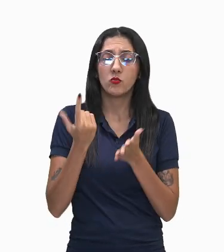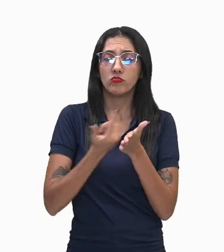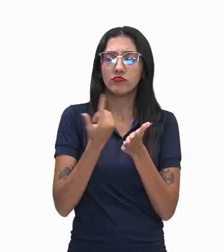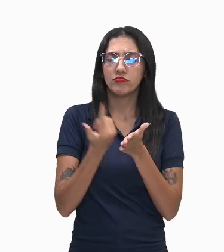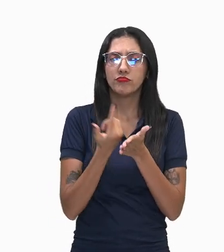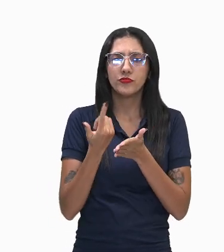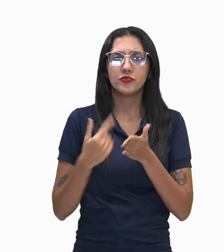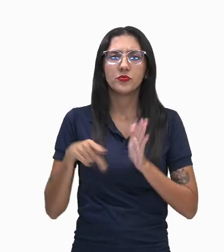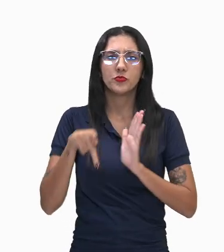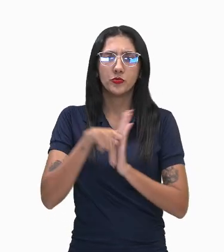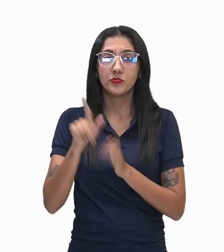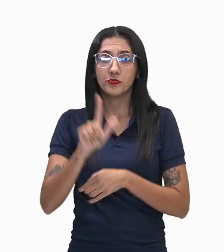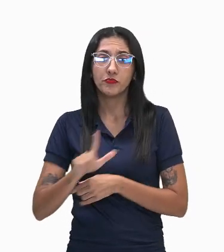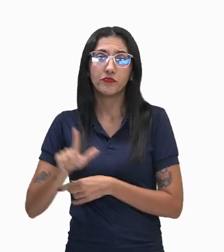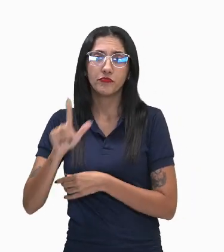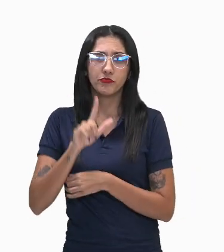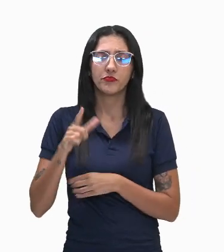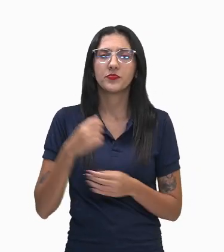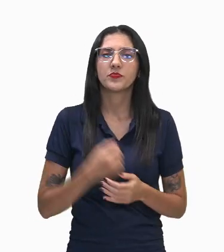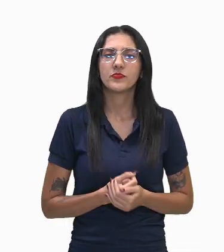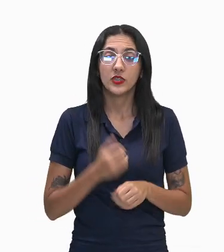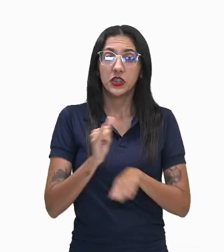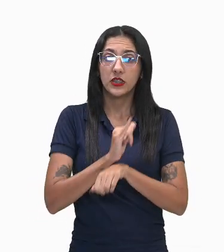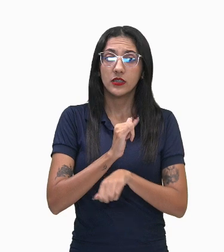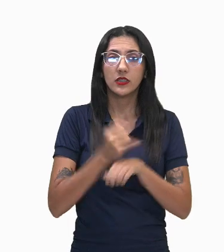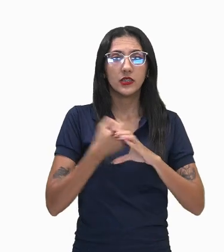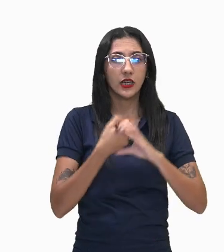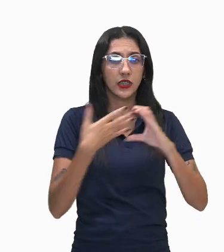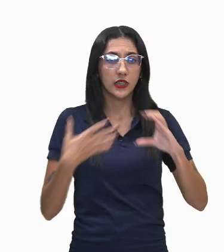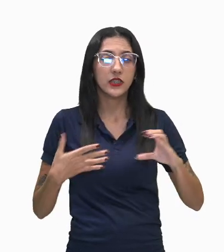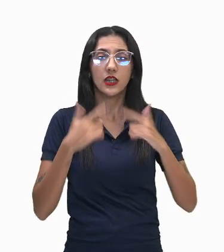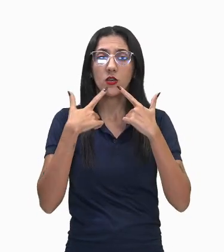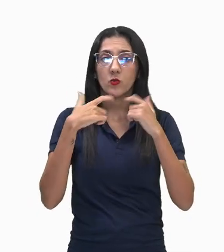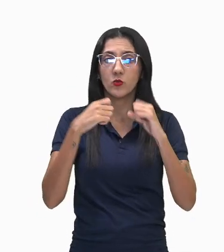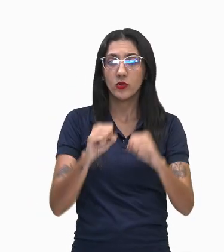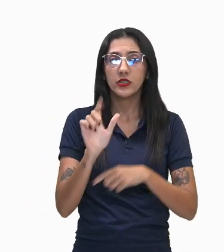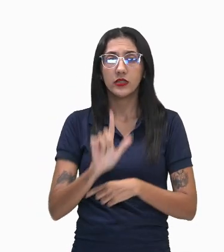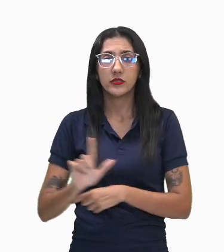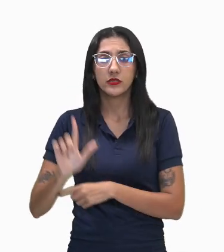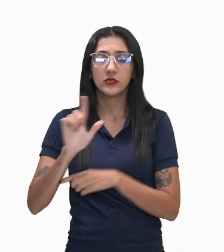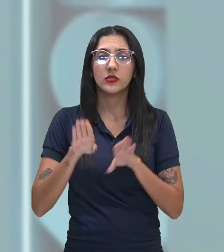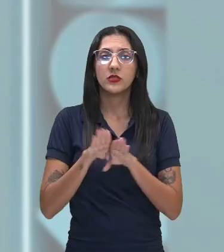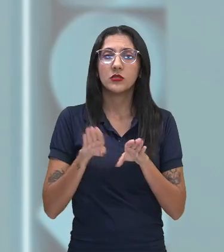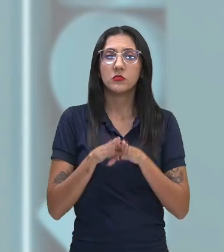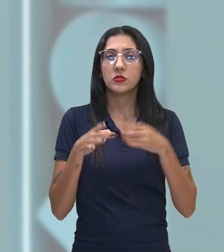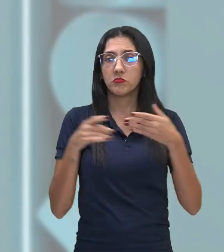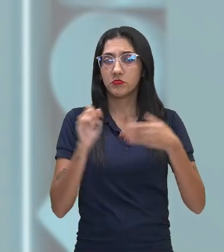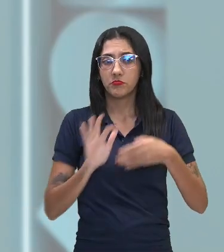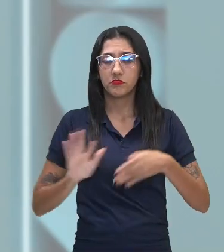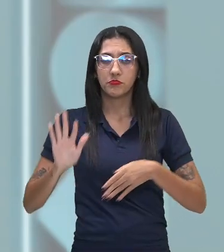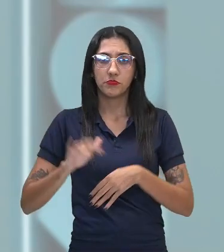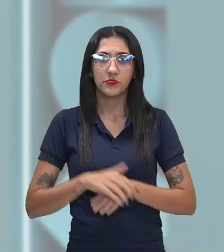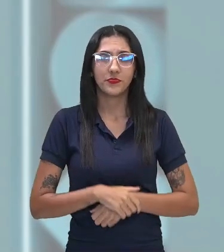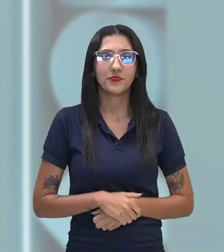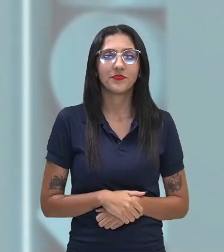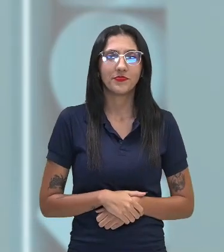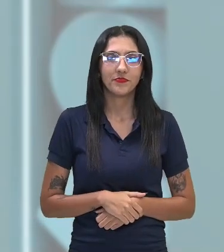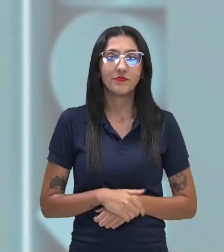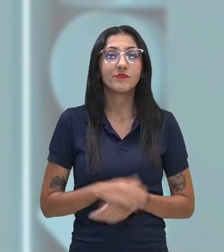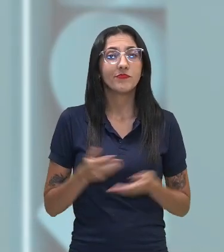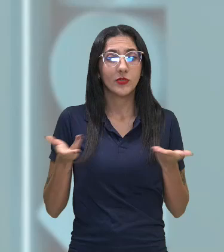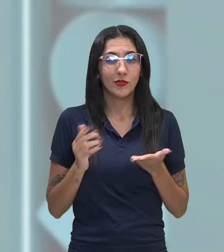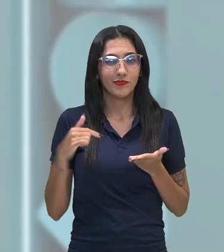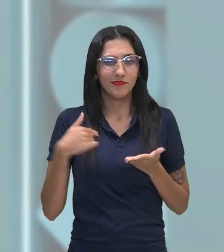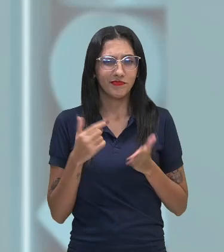literárias, recursos linguísticos, literários e semióticos. Então, nós vamos estudar um